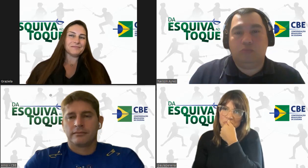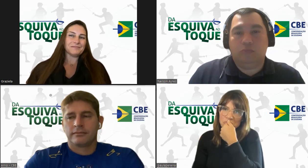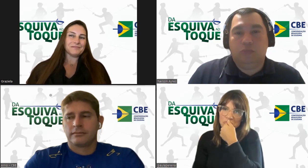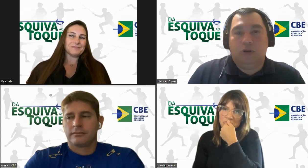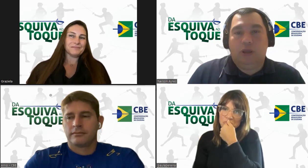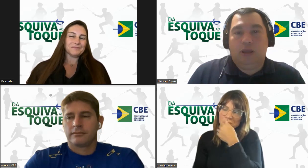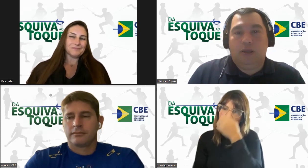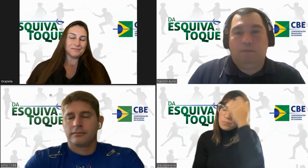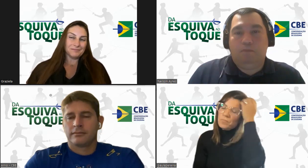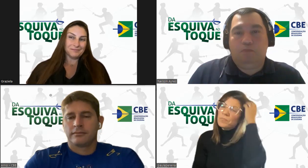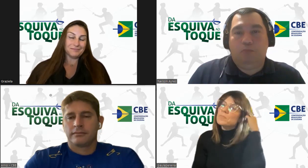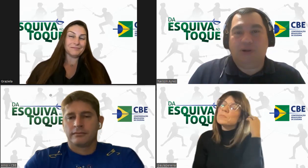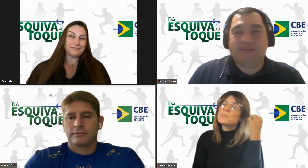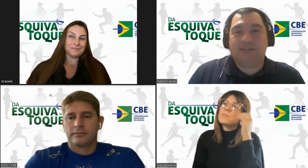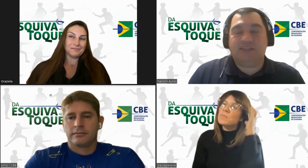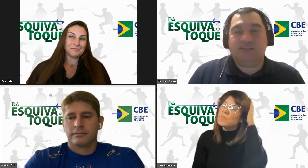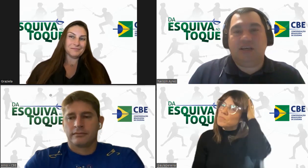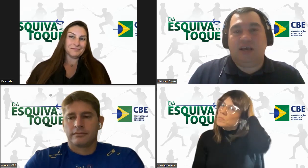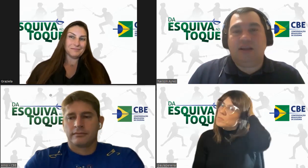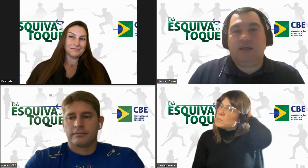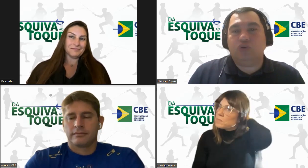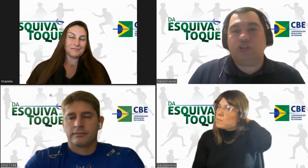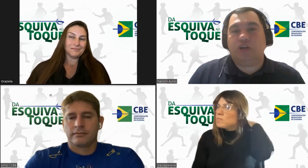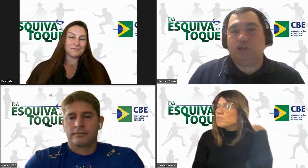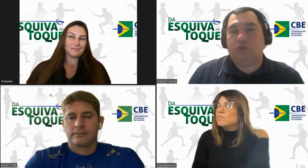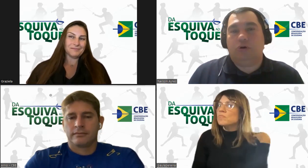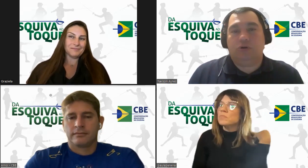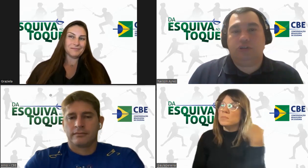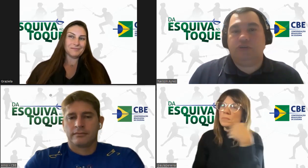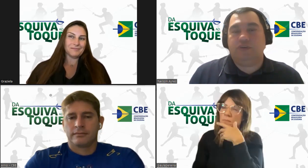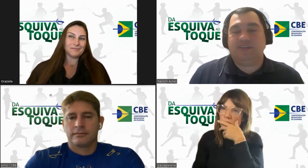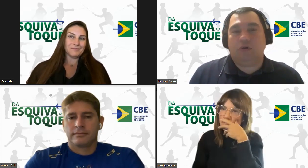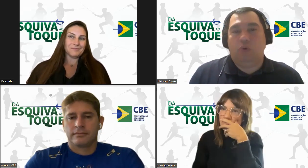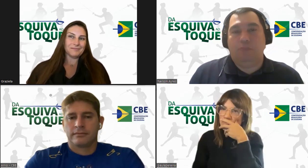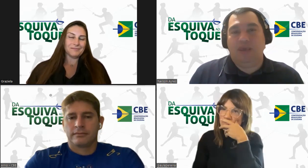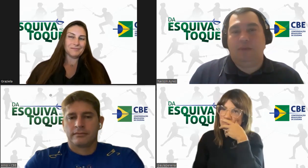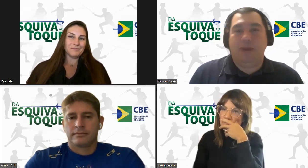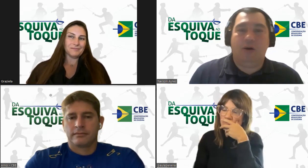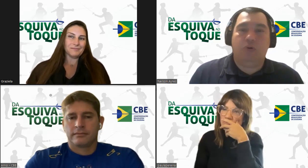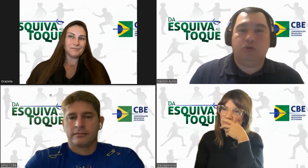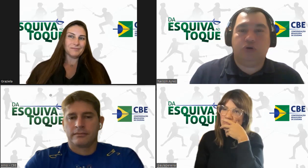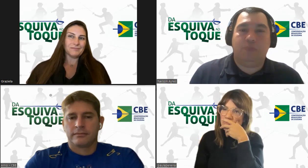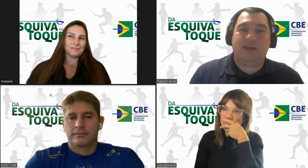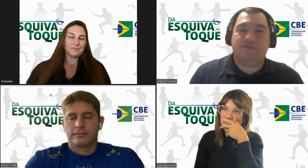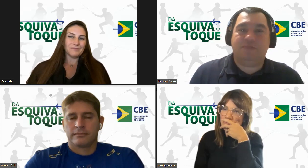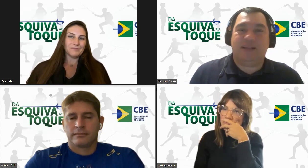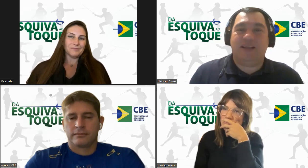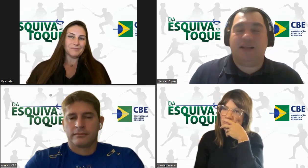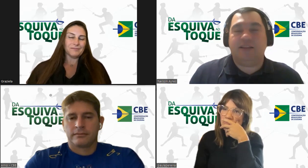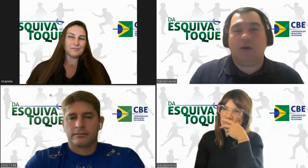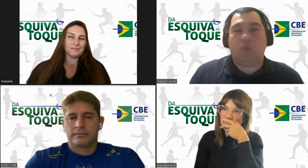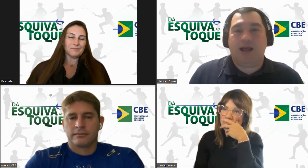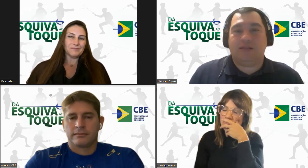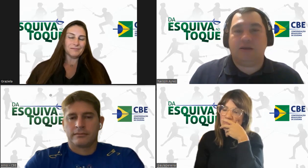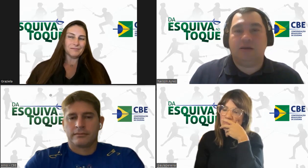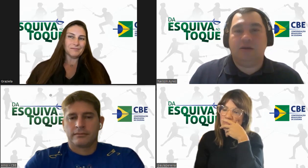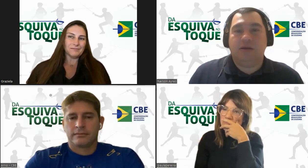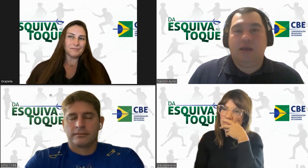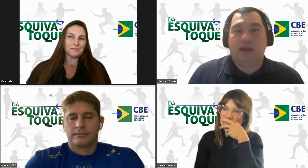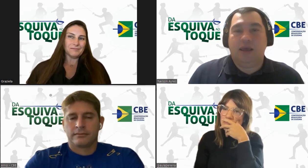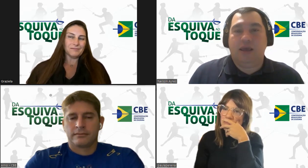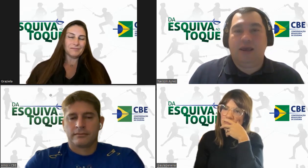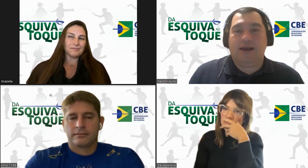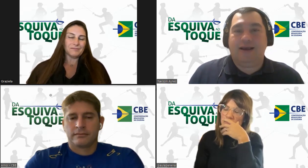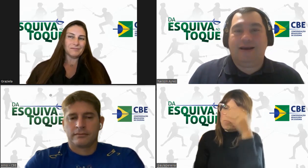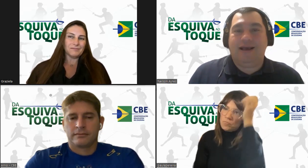nutrição é pode-se dizer que além dos transtornos de você comer mal ou de comer de maneira inadequada